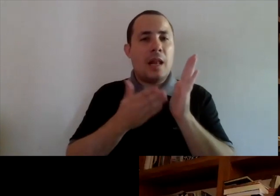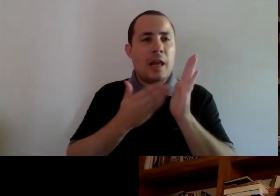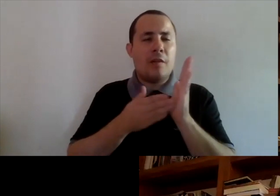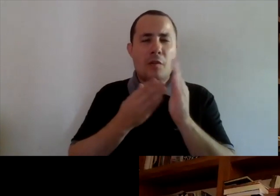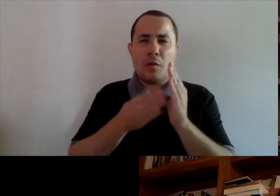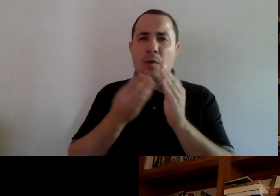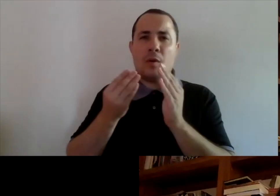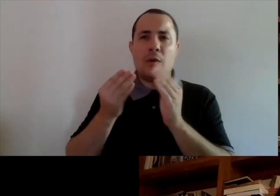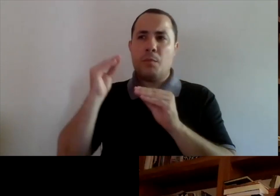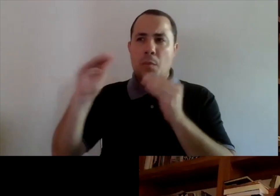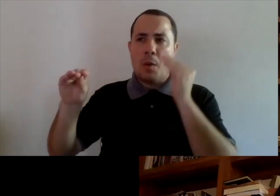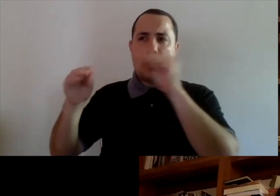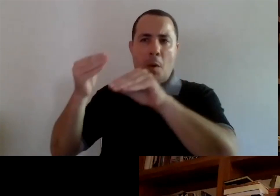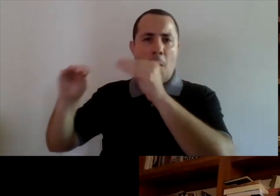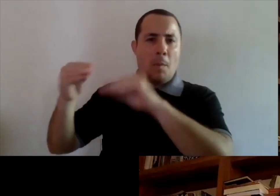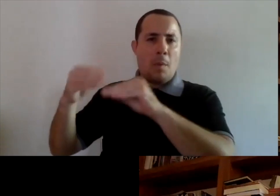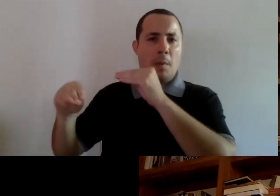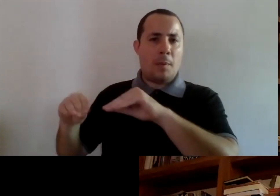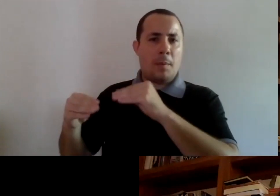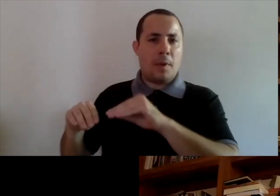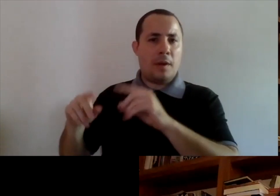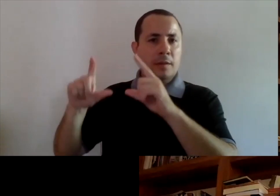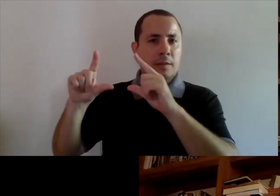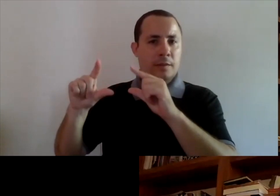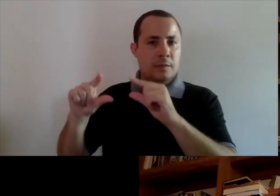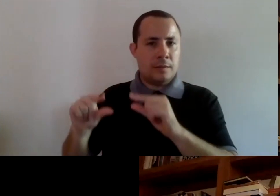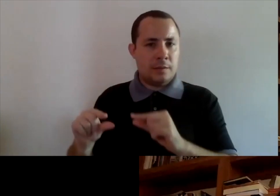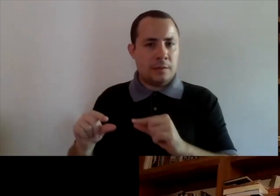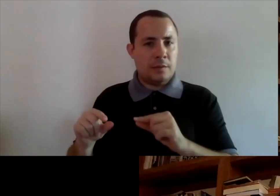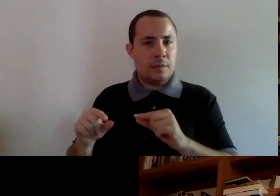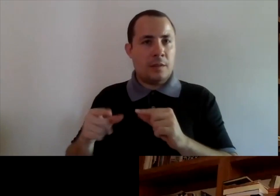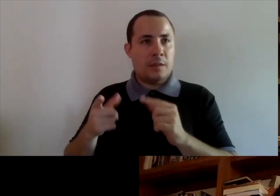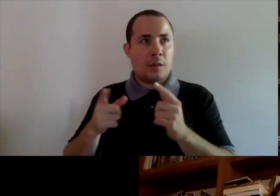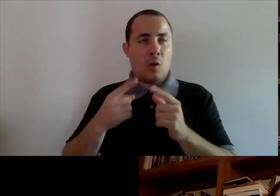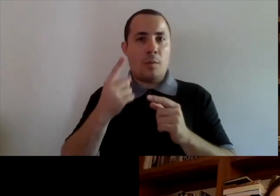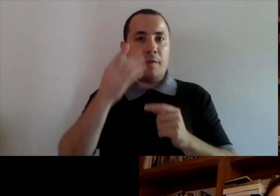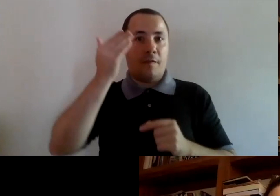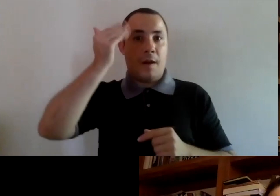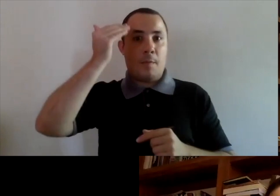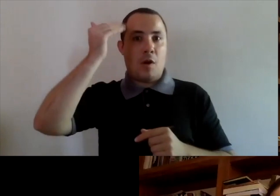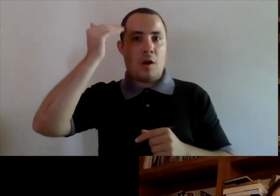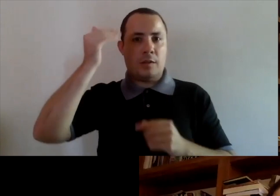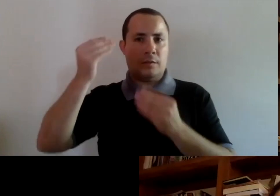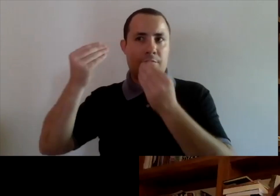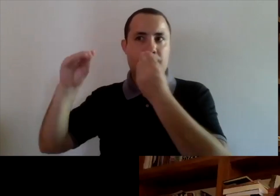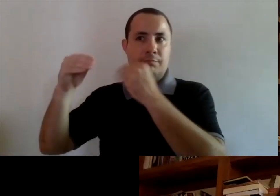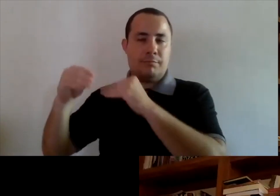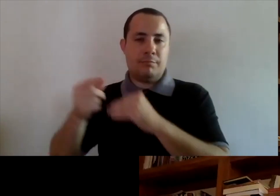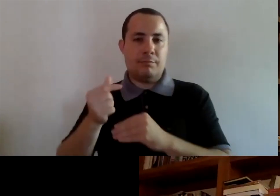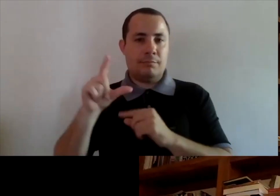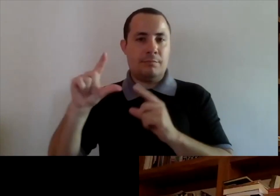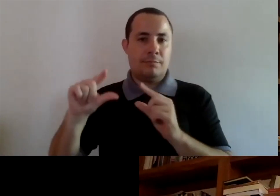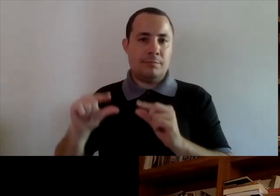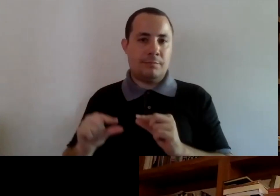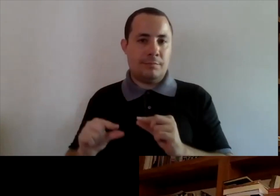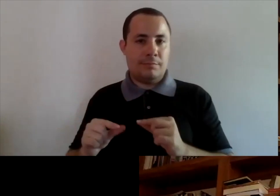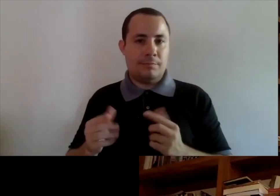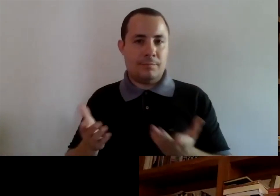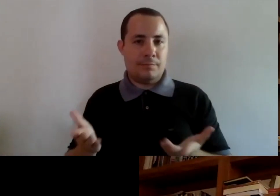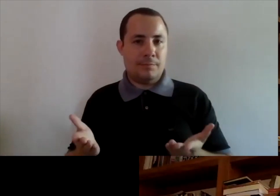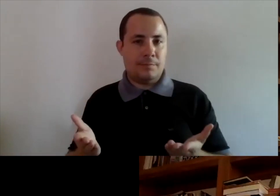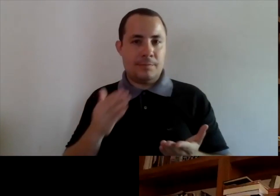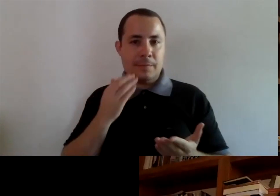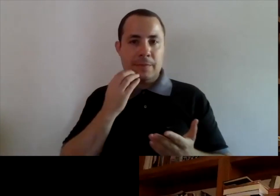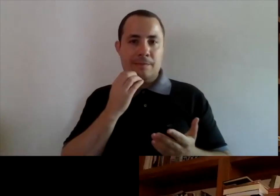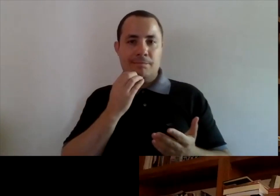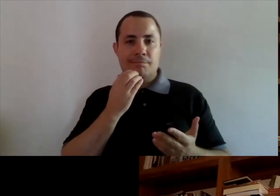para uma grande editora que vai escrever muitos livros. Então é um prêmio Sim. que tem um recorte